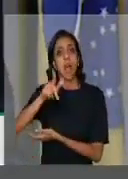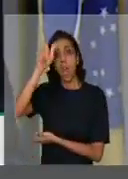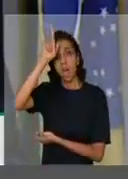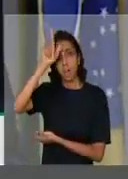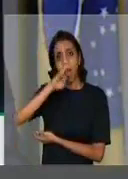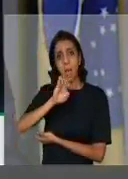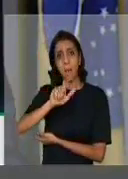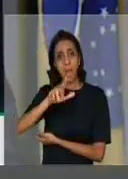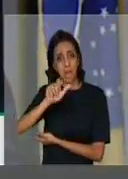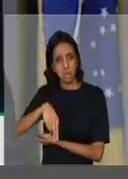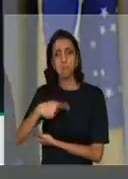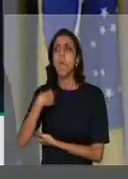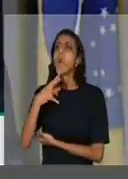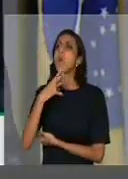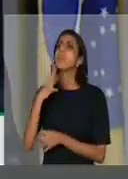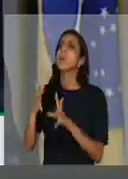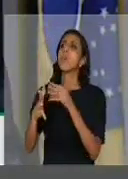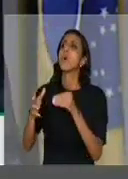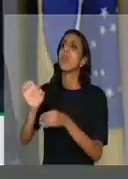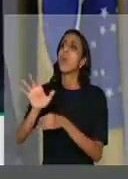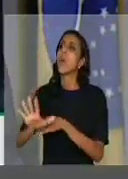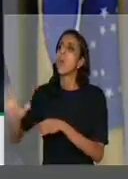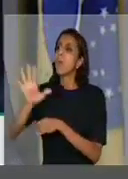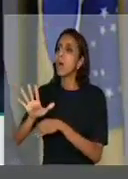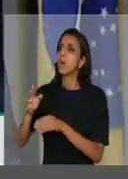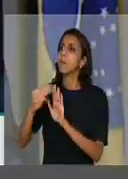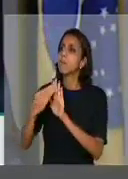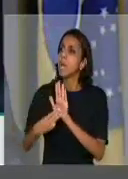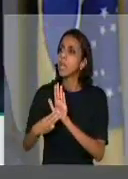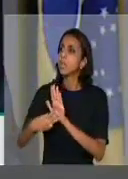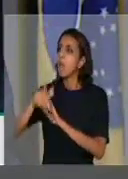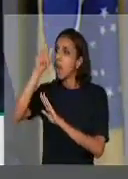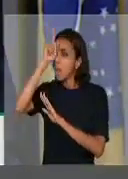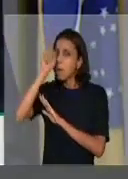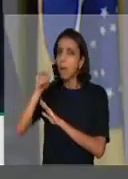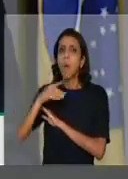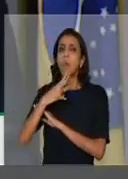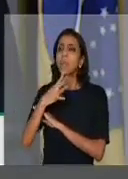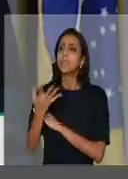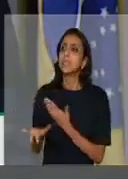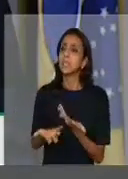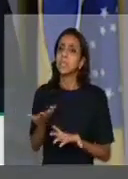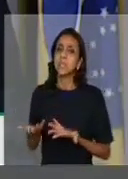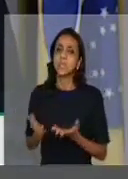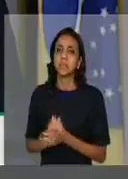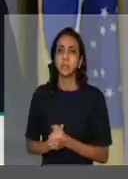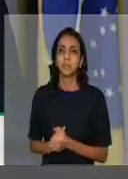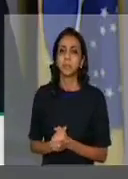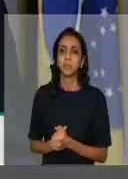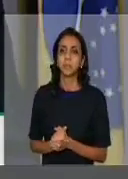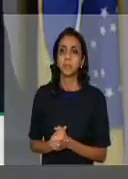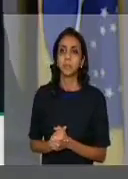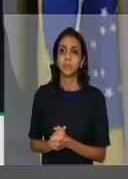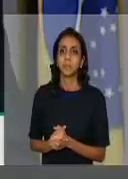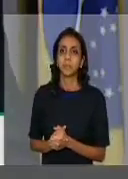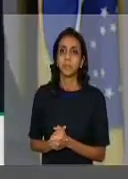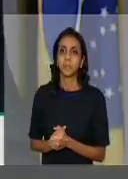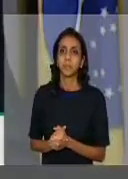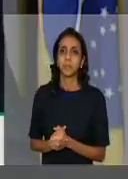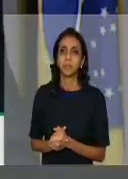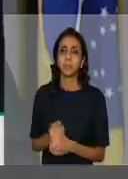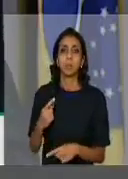Alemanha. Conheci o modelo europeu, modelo alemão, influenciado pelo